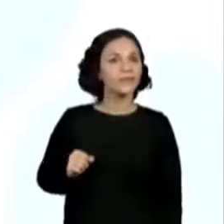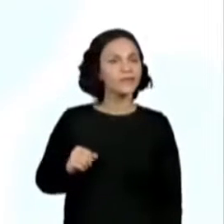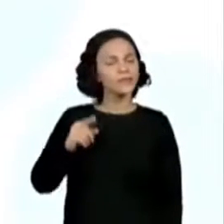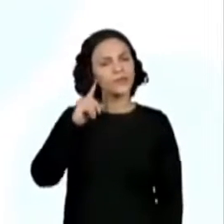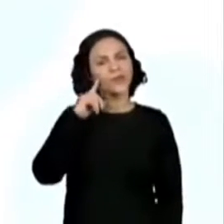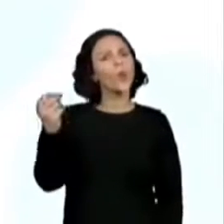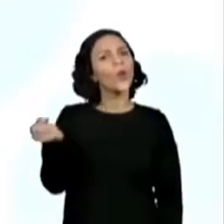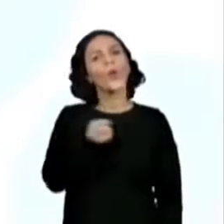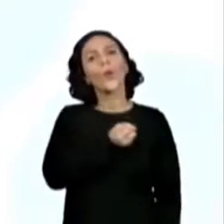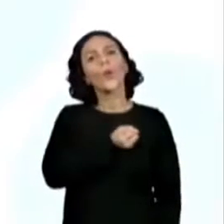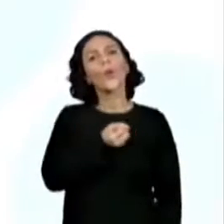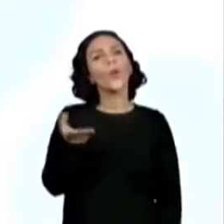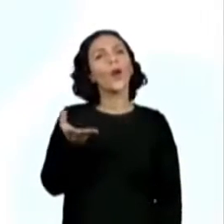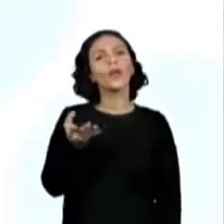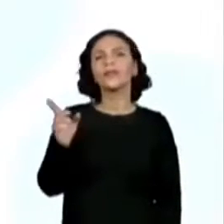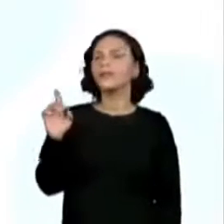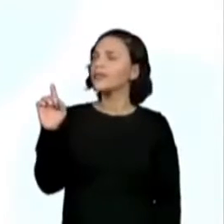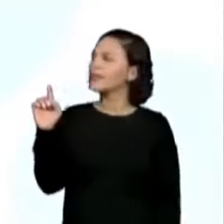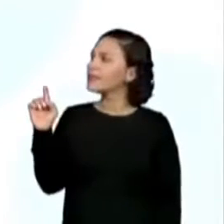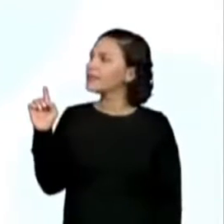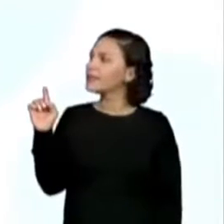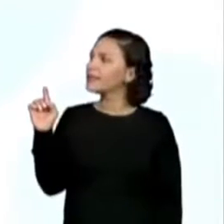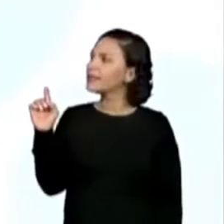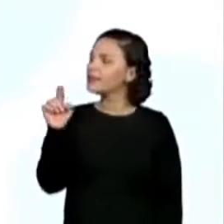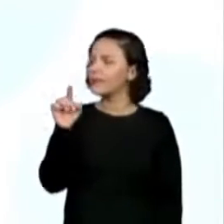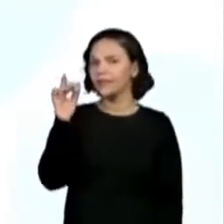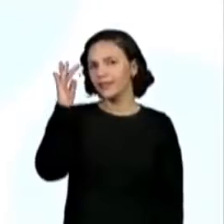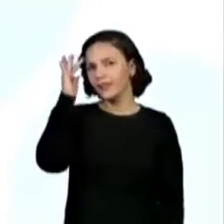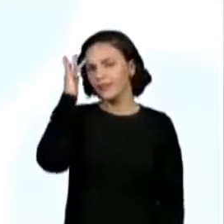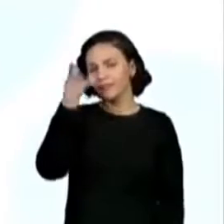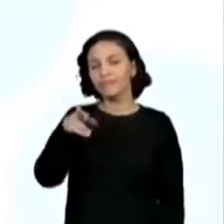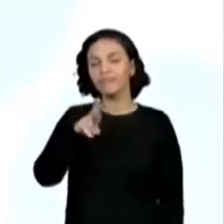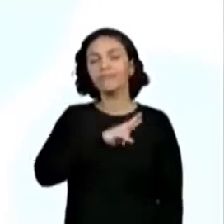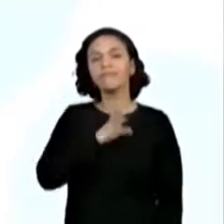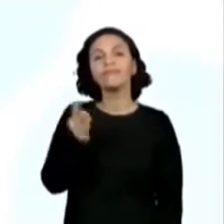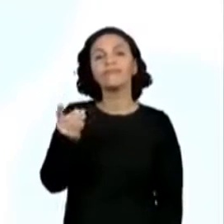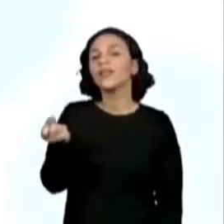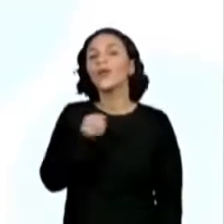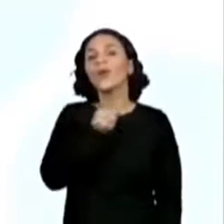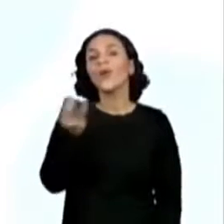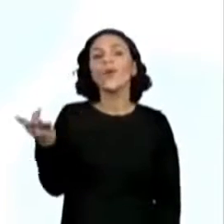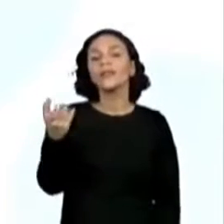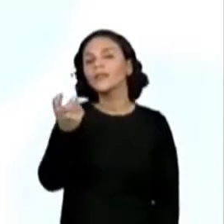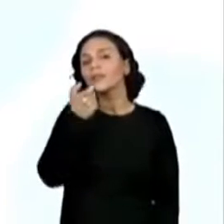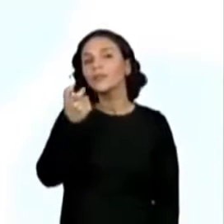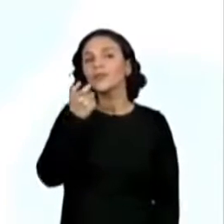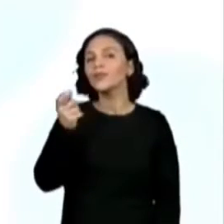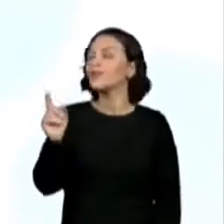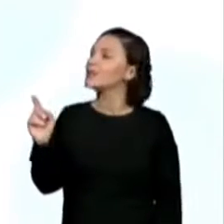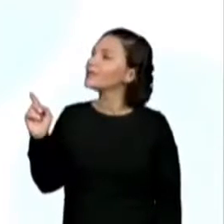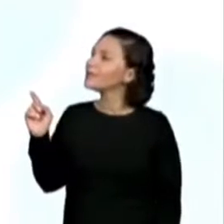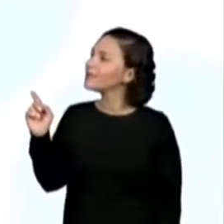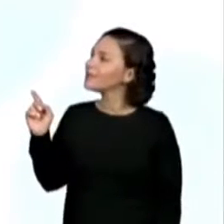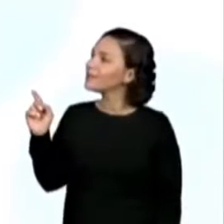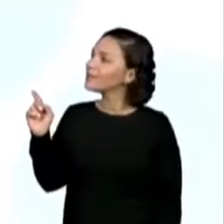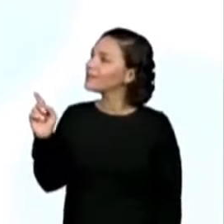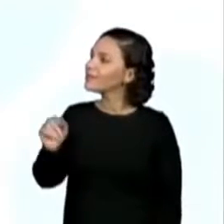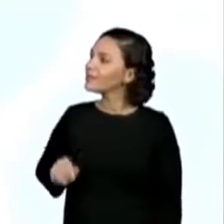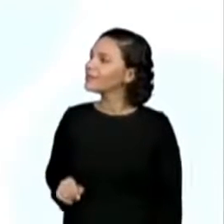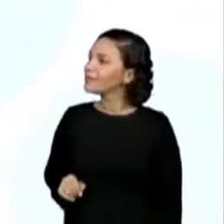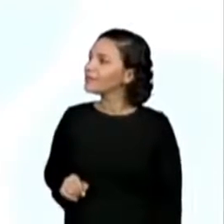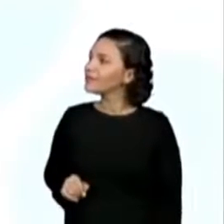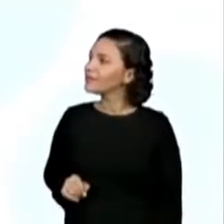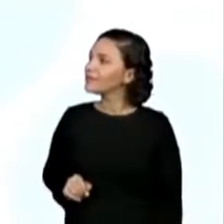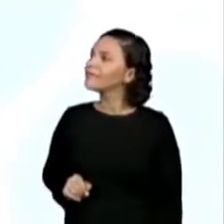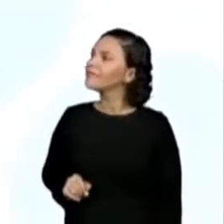Quantos biscoitos tem nessa daí, criançada? Respondam aí pra gente. Estão colocando ainda da habilidade, por favor, quem viu